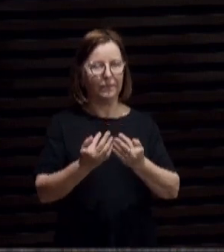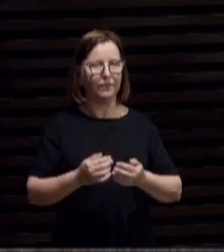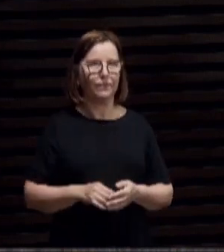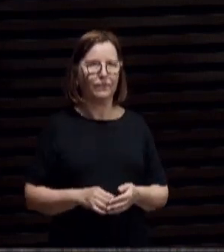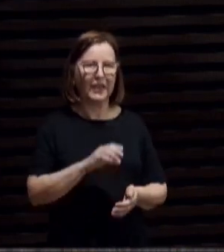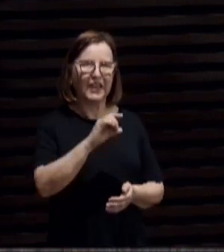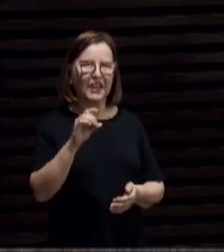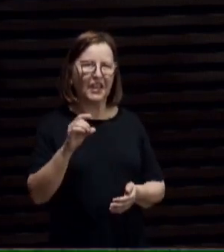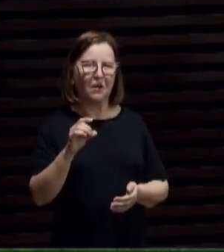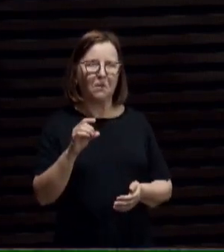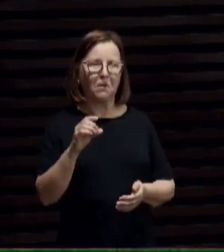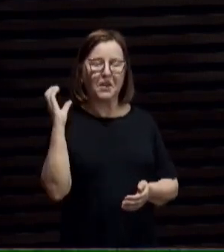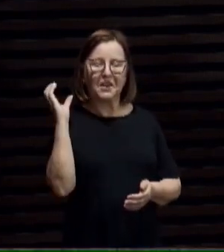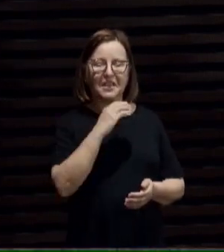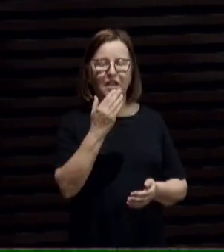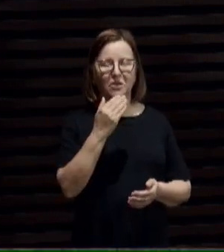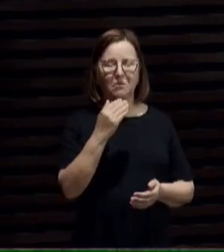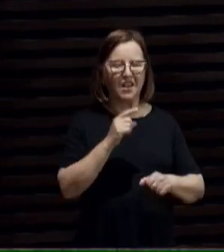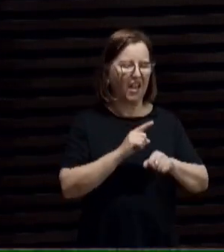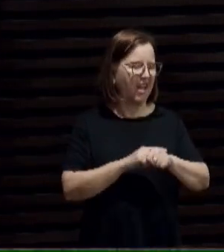Cada um esquenta na hora que quer.